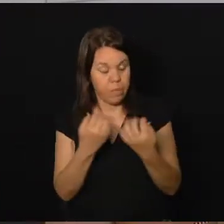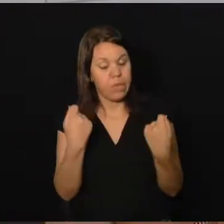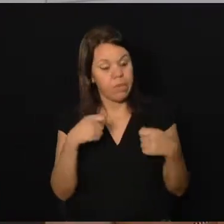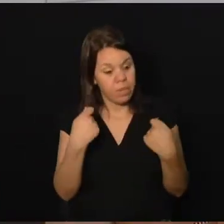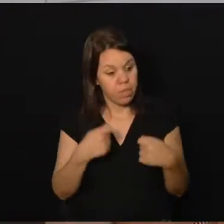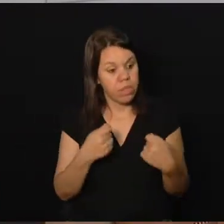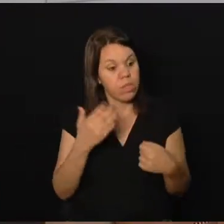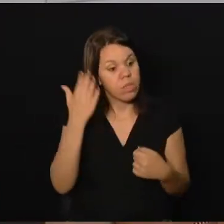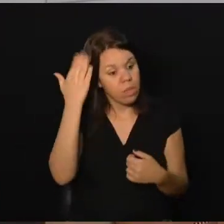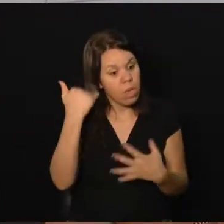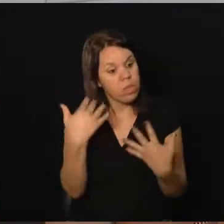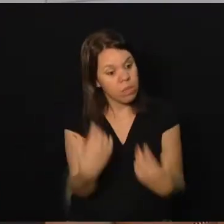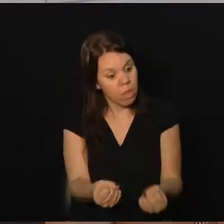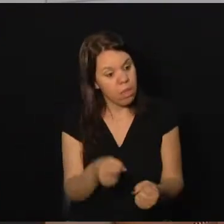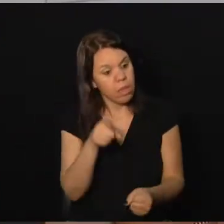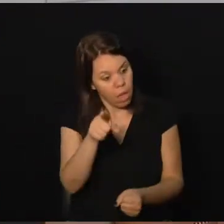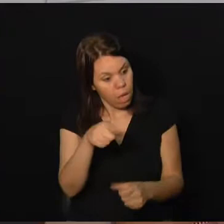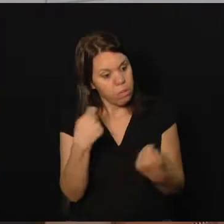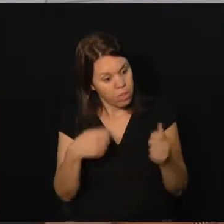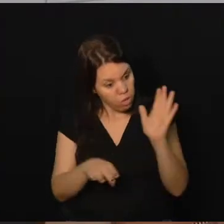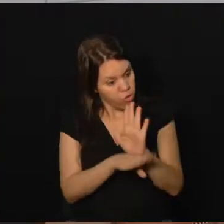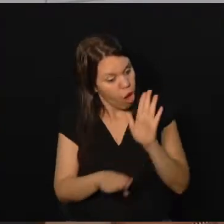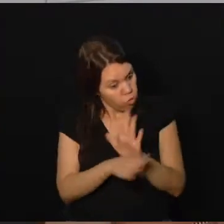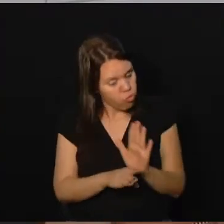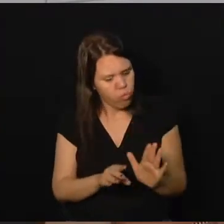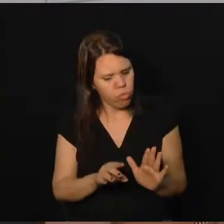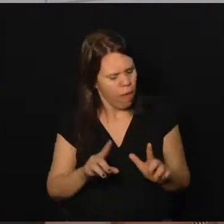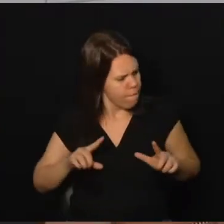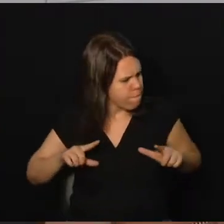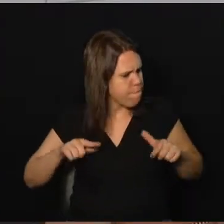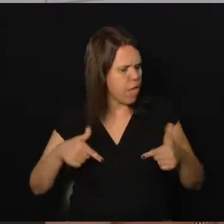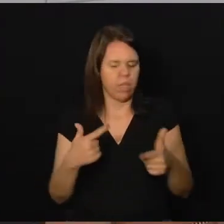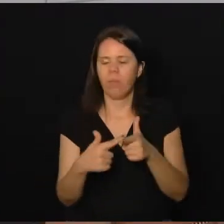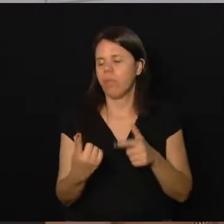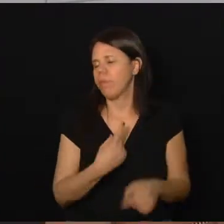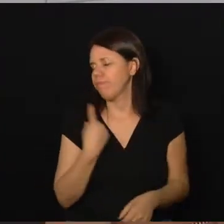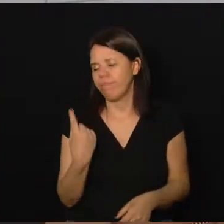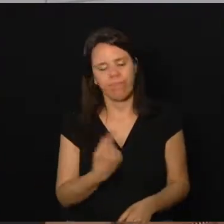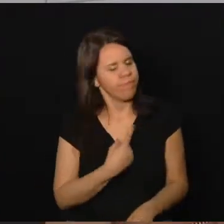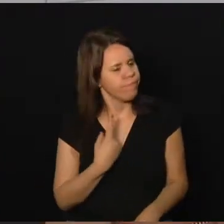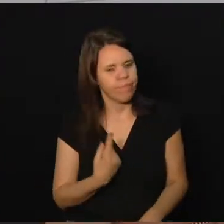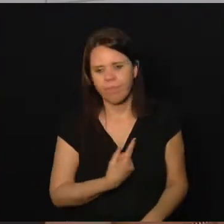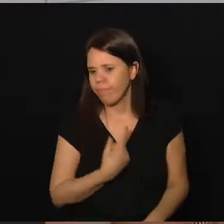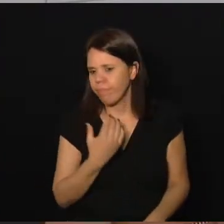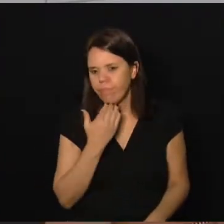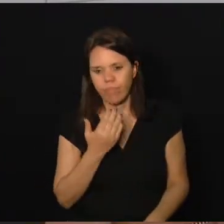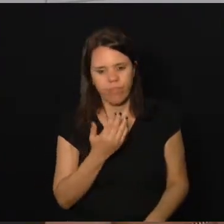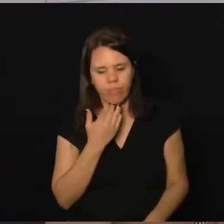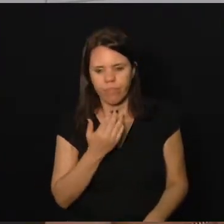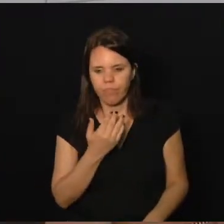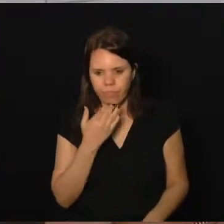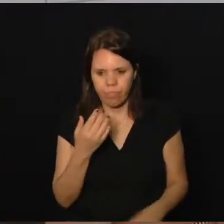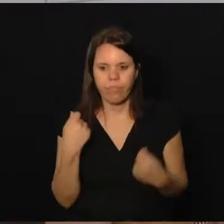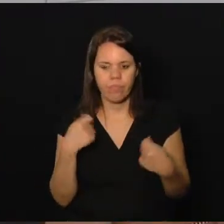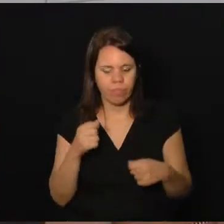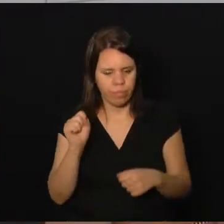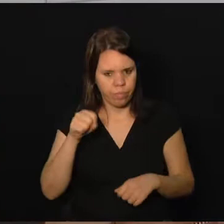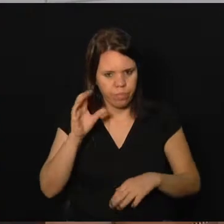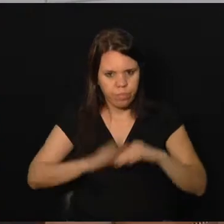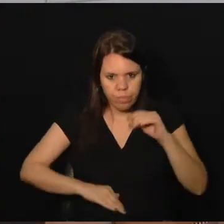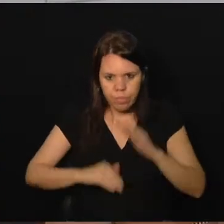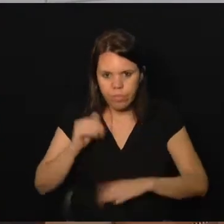de ajuda, né? Enfrentar esses problemas sozinho não tem como. Então, precisa de